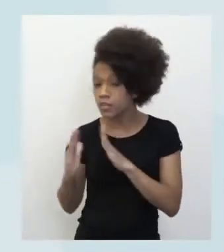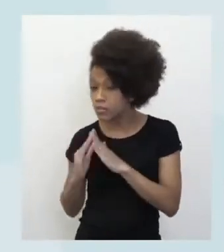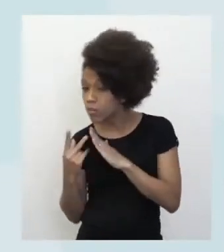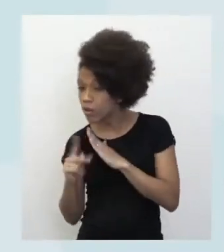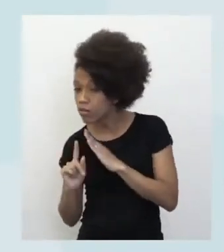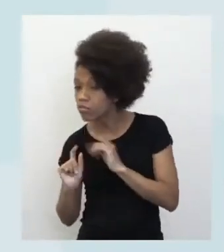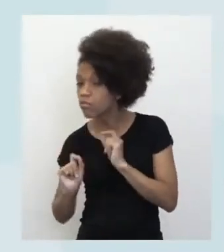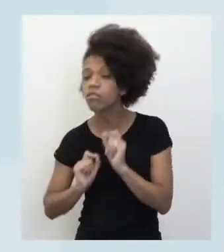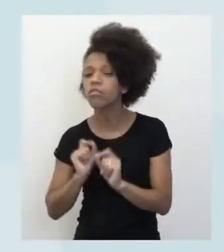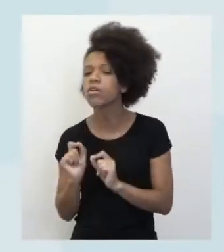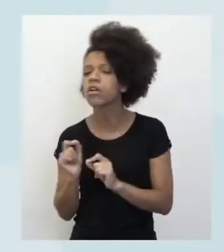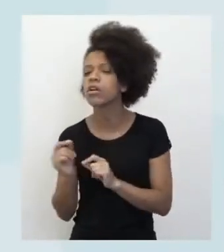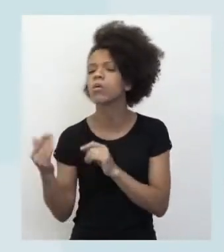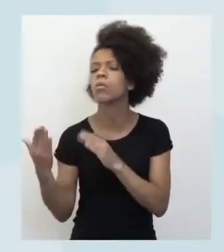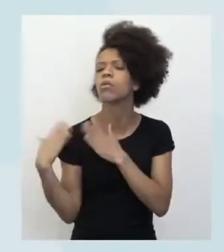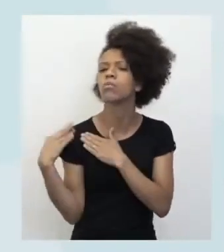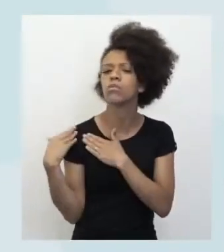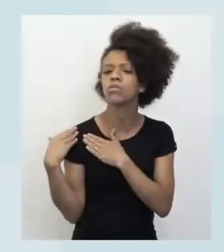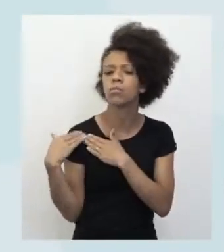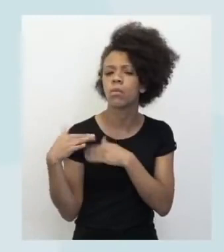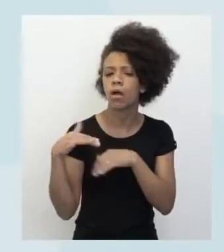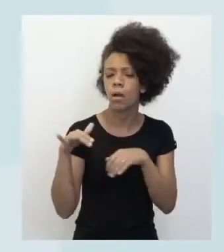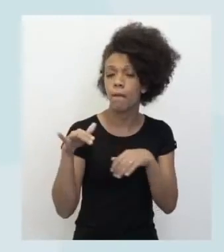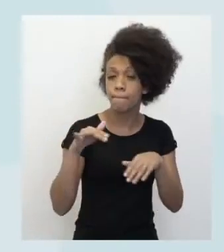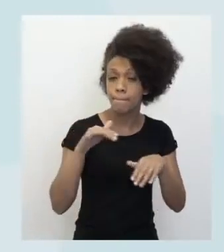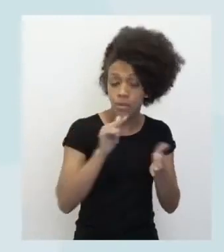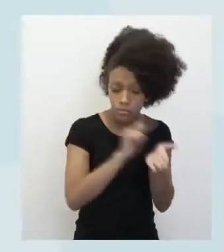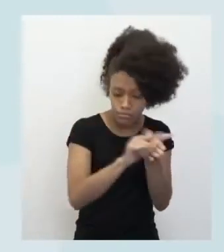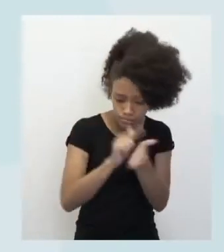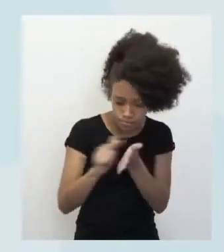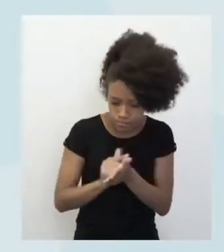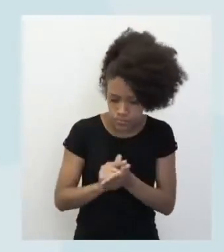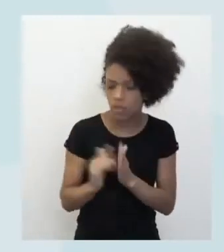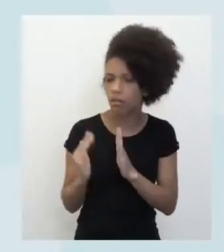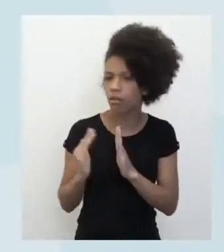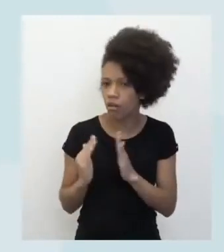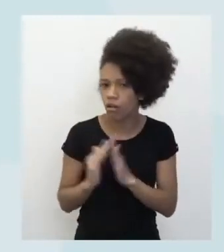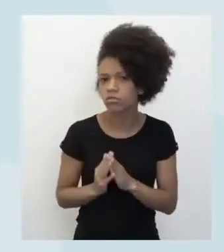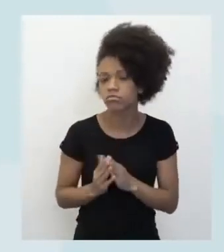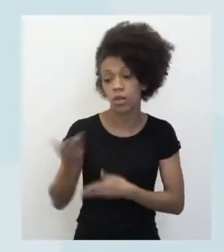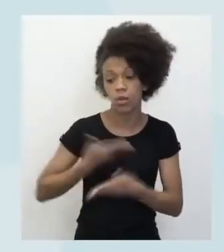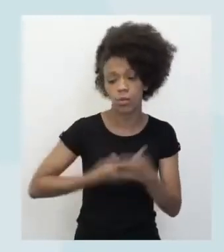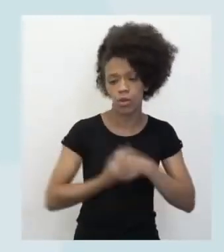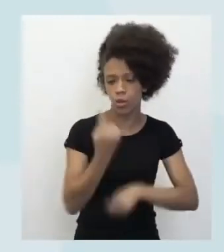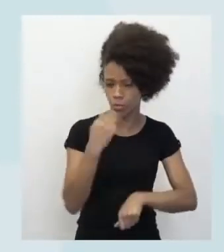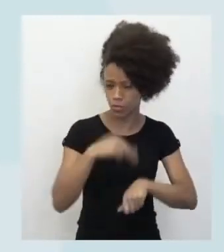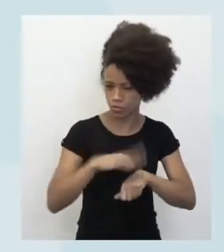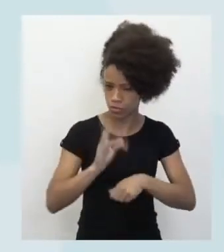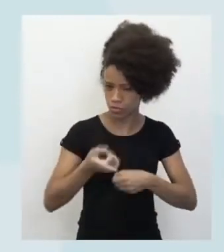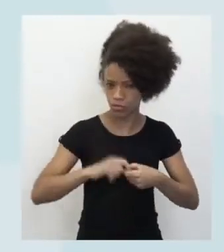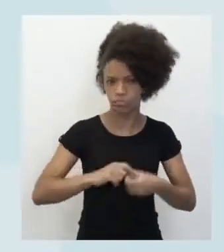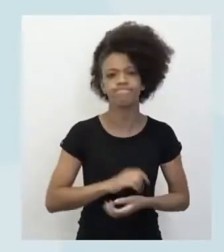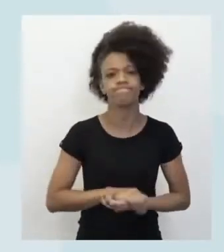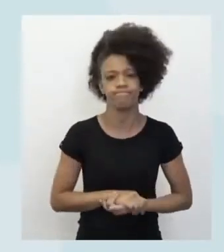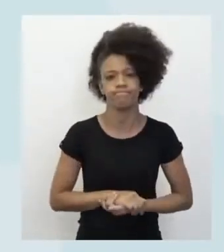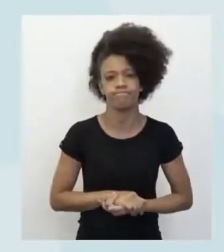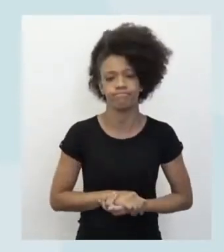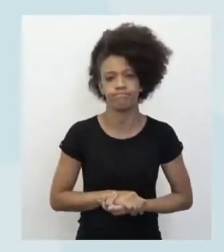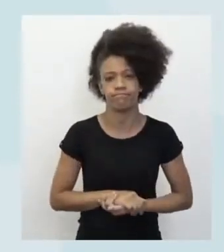quem geralmente é o responsável pelas tarefas domésticas? Compartilhe conosco no chat, um minutinho e já voltamos.